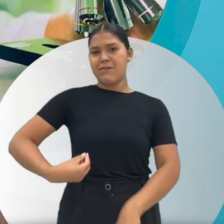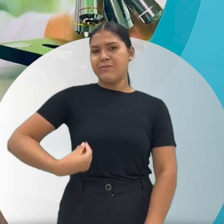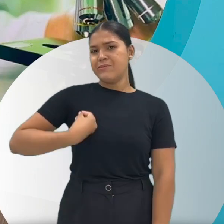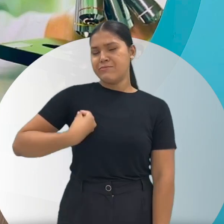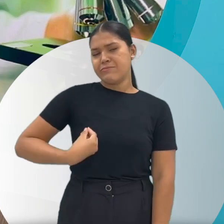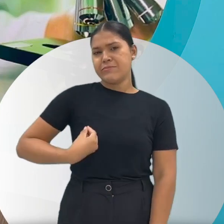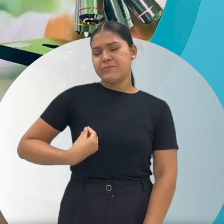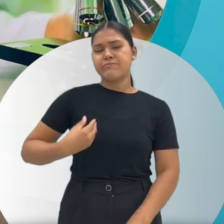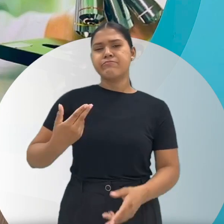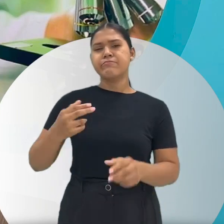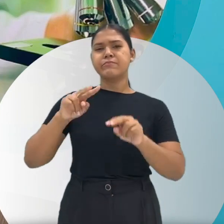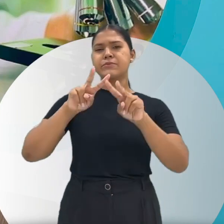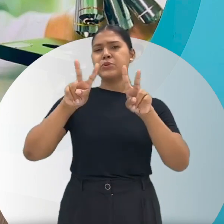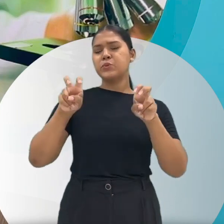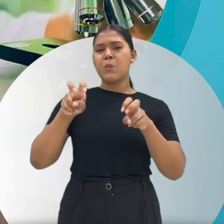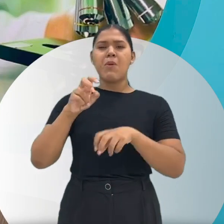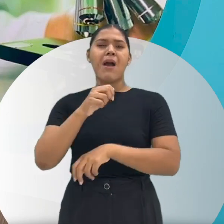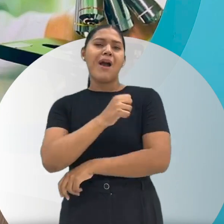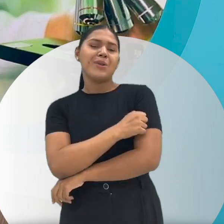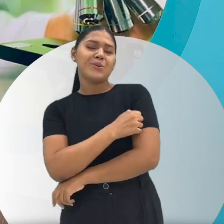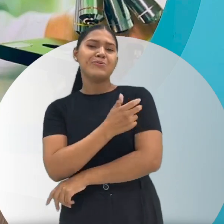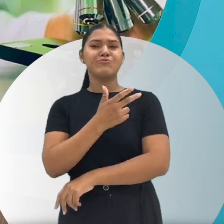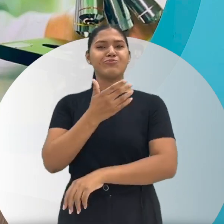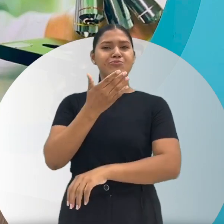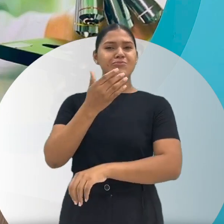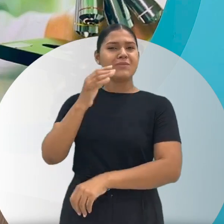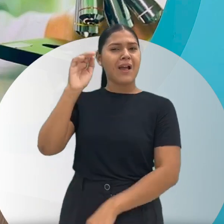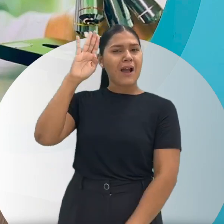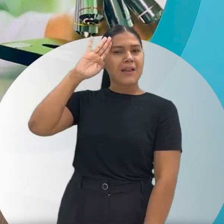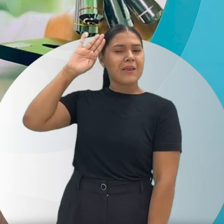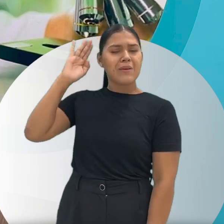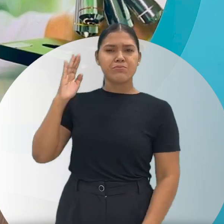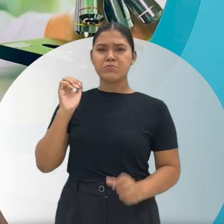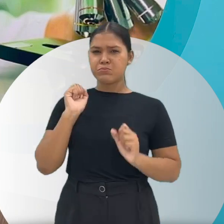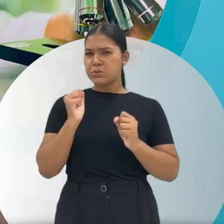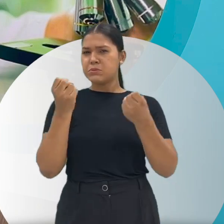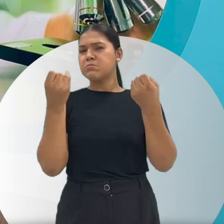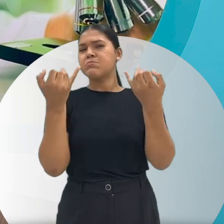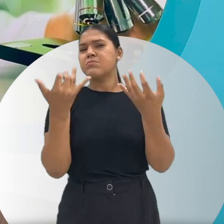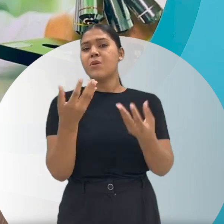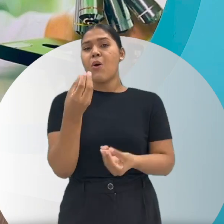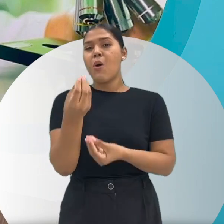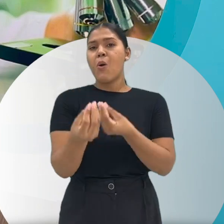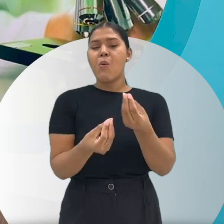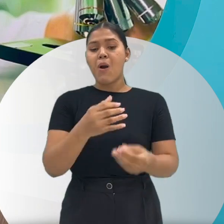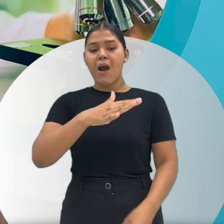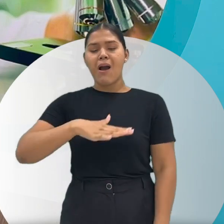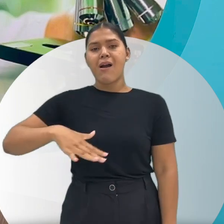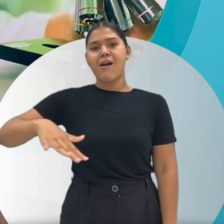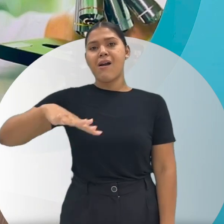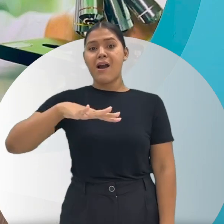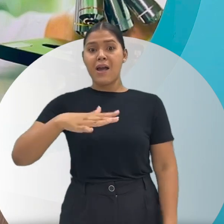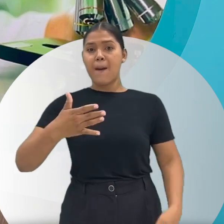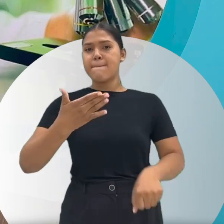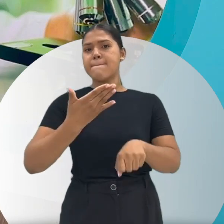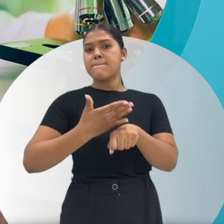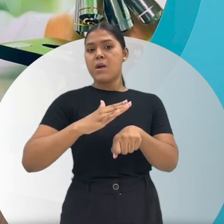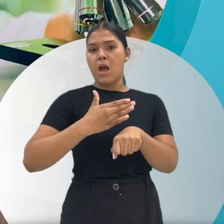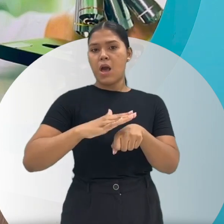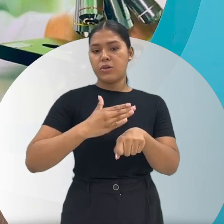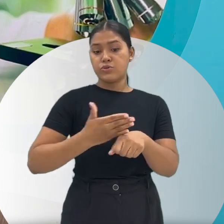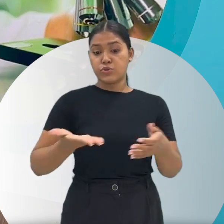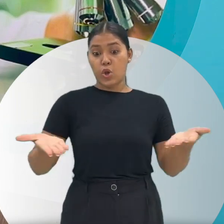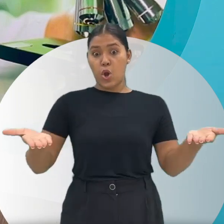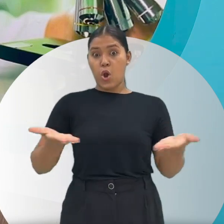em estudante, em aluno, né, em acadêmico, eu gostaria que você falasse quais as principais ações que estão sendo realizadas no âmbito